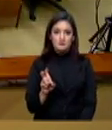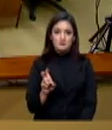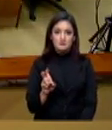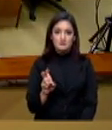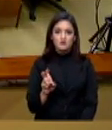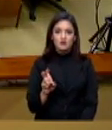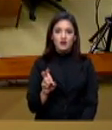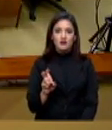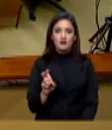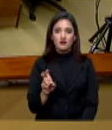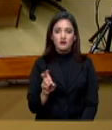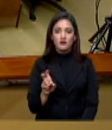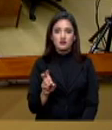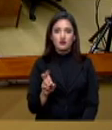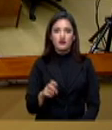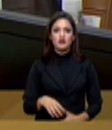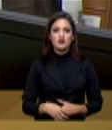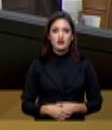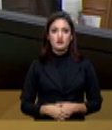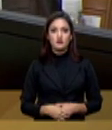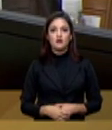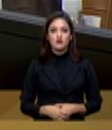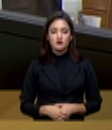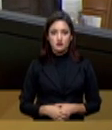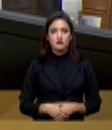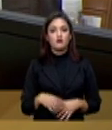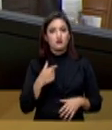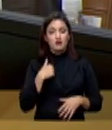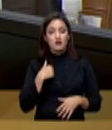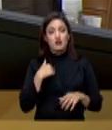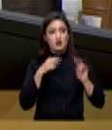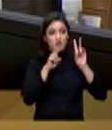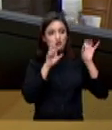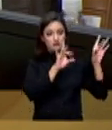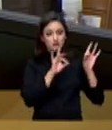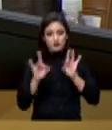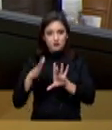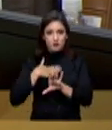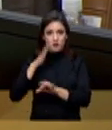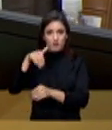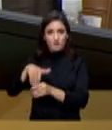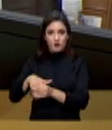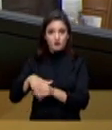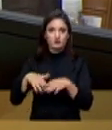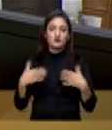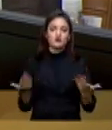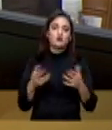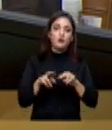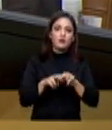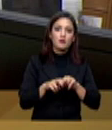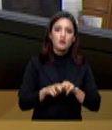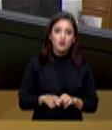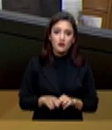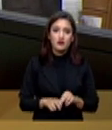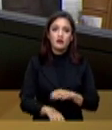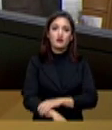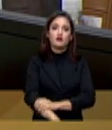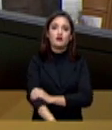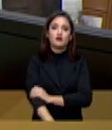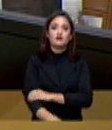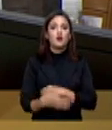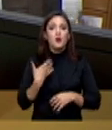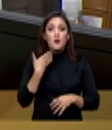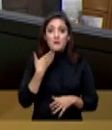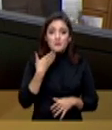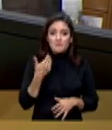reproduz o seu presidente eminentes pares no voto a luz daquela compreensão a melhor